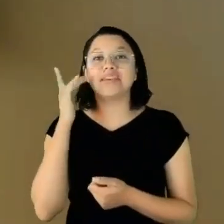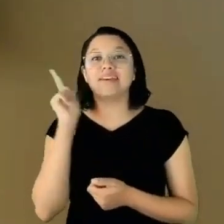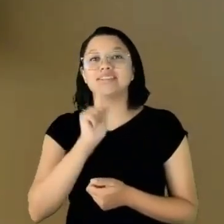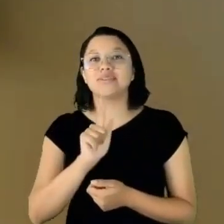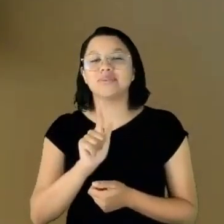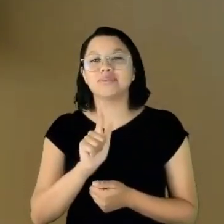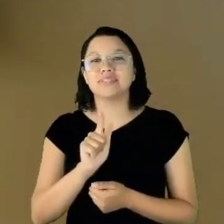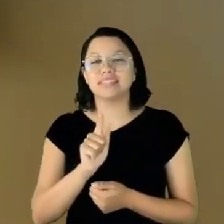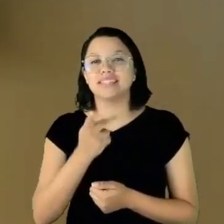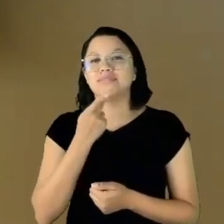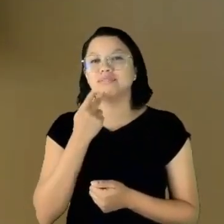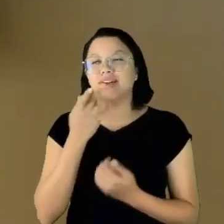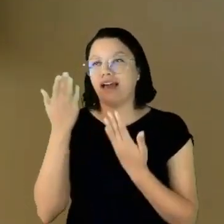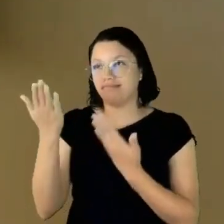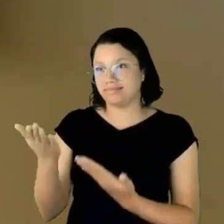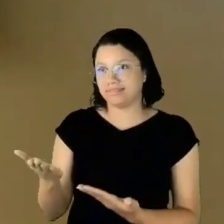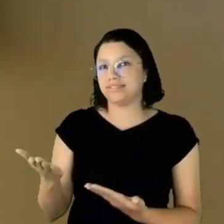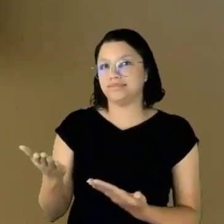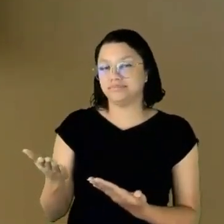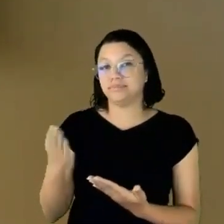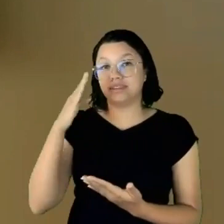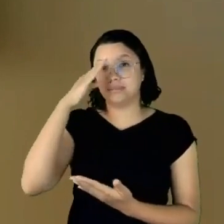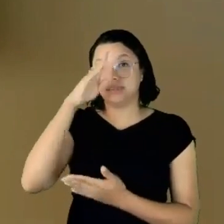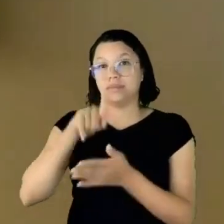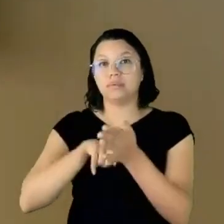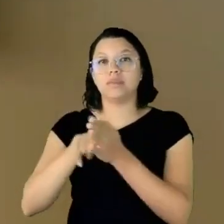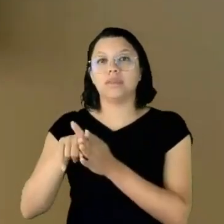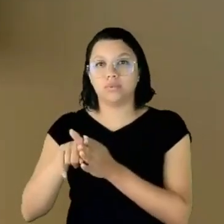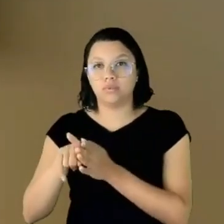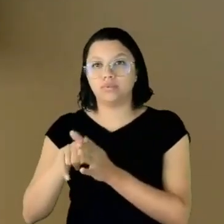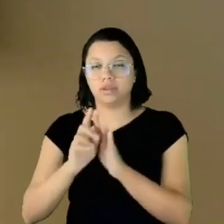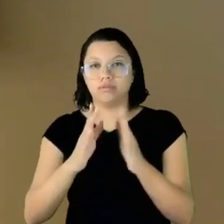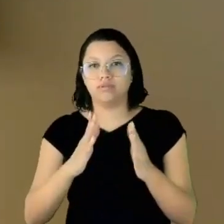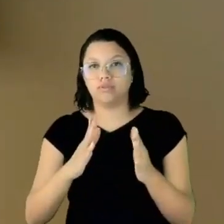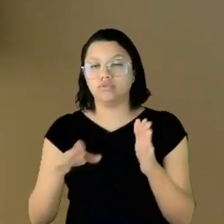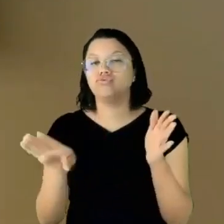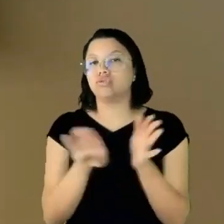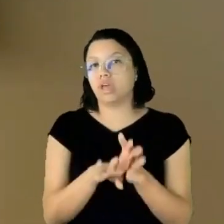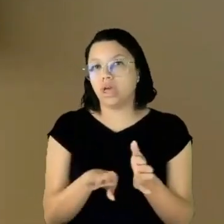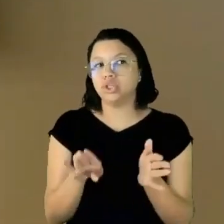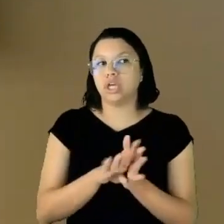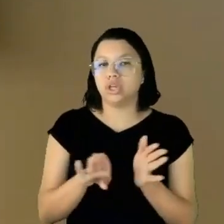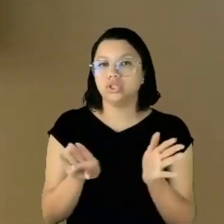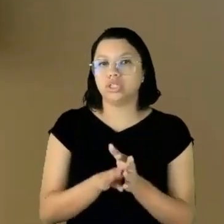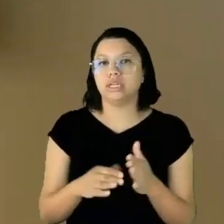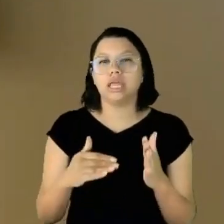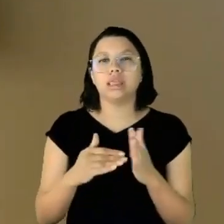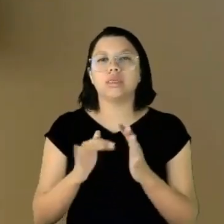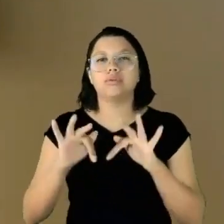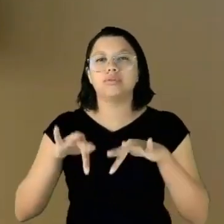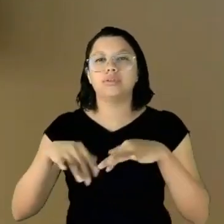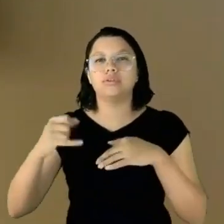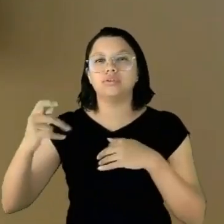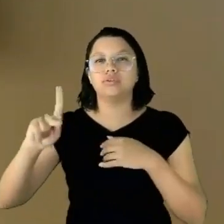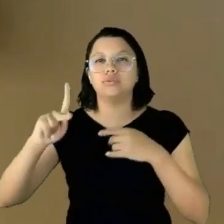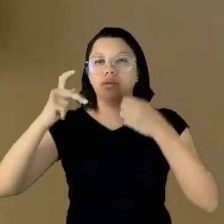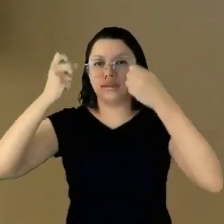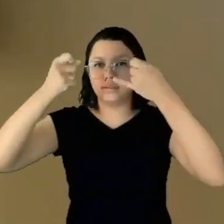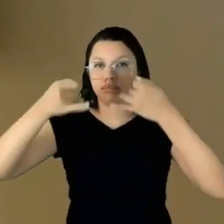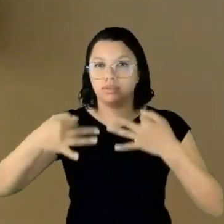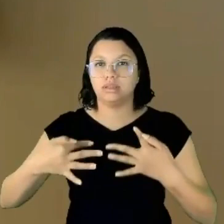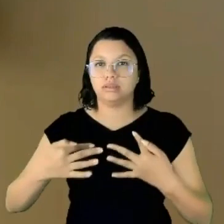eu consegui transmitir aqui o doutor Denilson as principais perguntas aquelas que foram aparecendo até o final da exposição dele